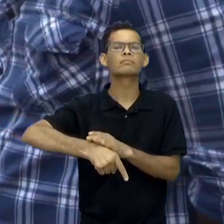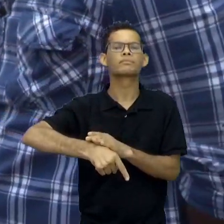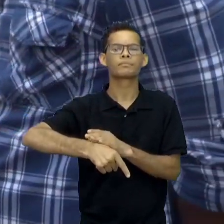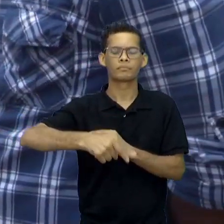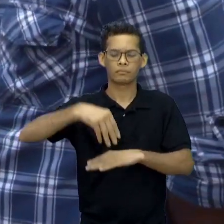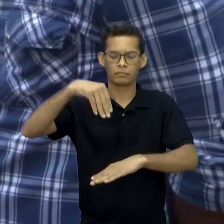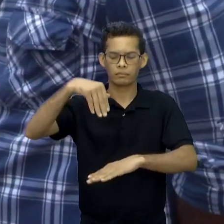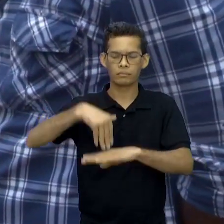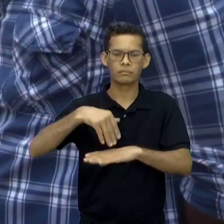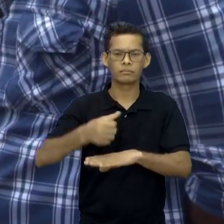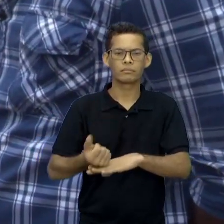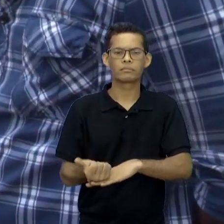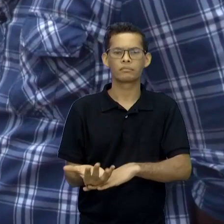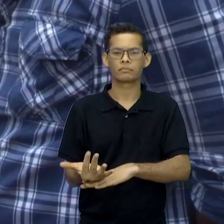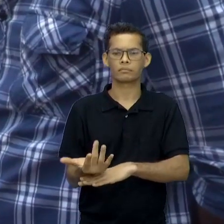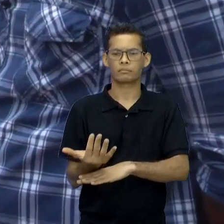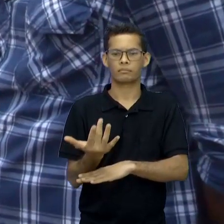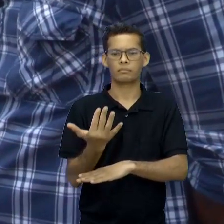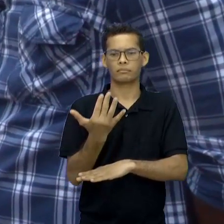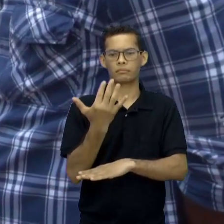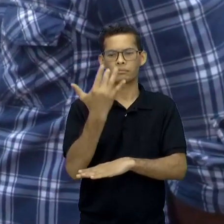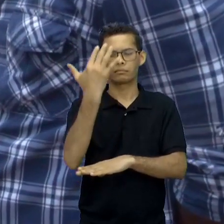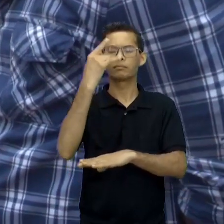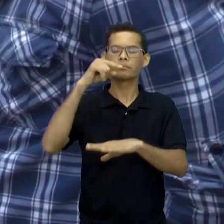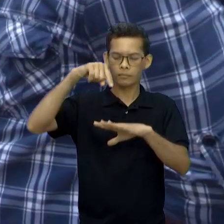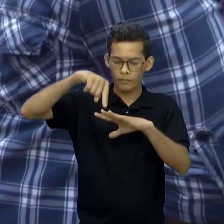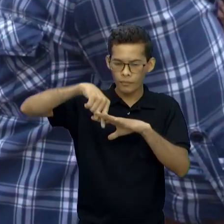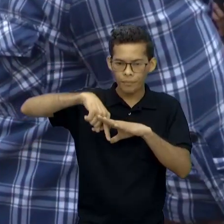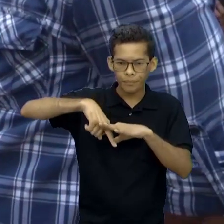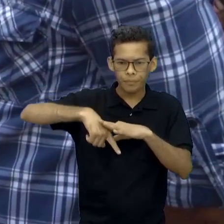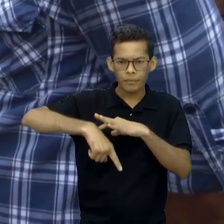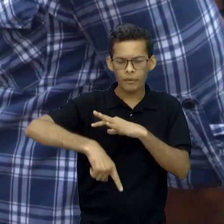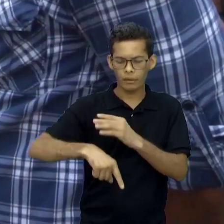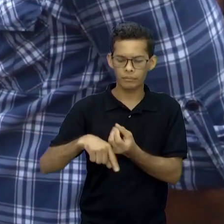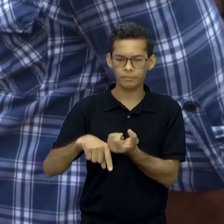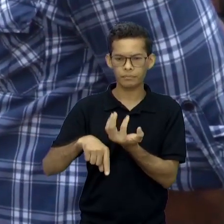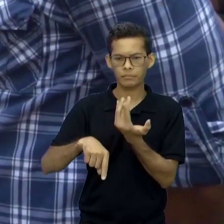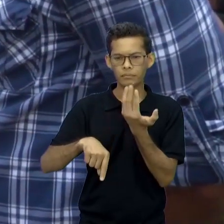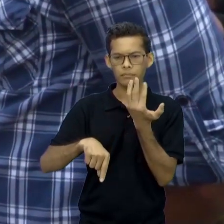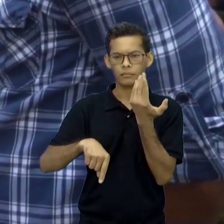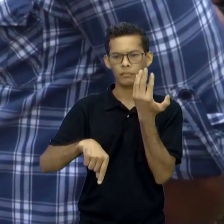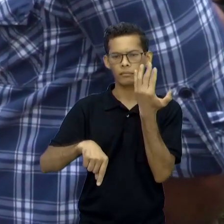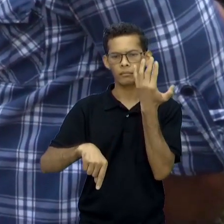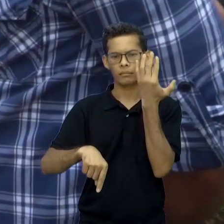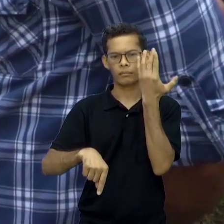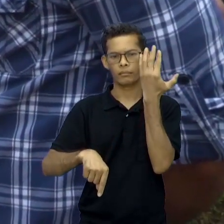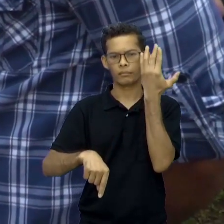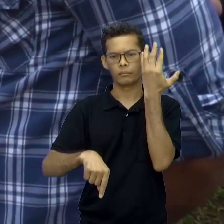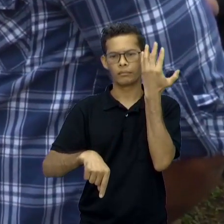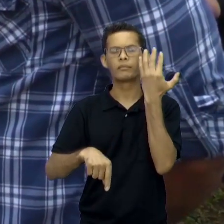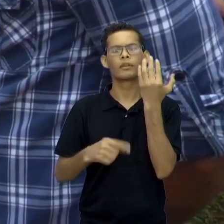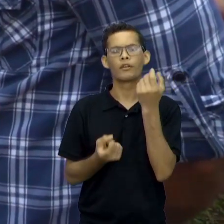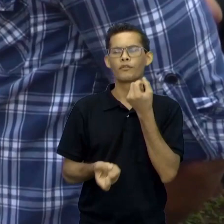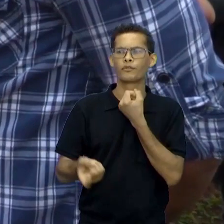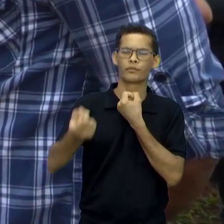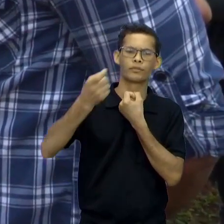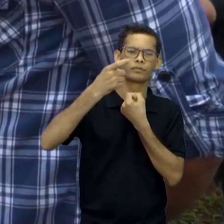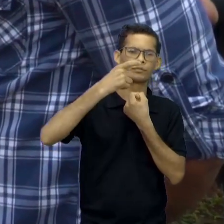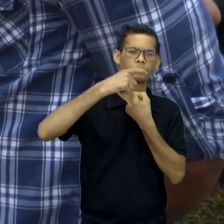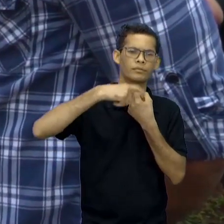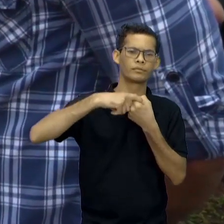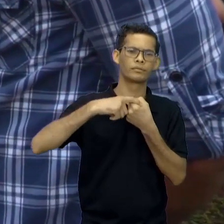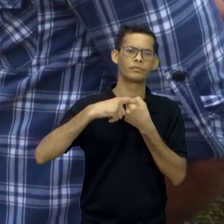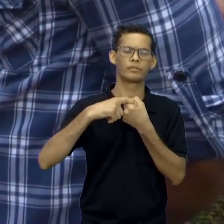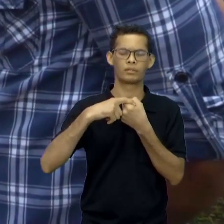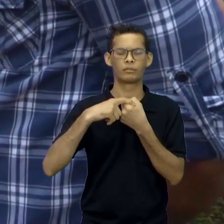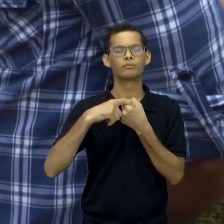reflete e a outra parte continua indo para baixo. Essa parte que reflete, ela vem lentamente, encontra o topo e